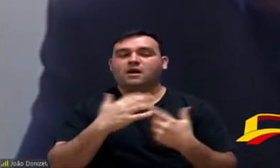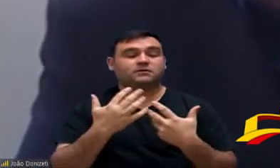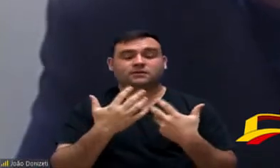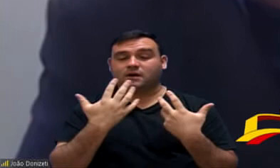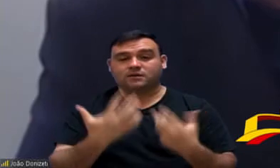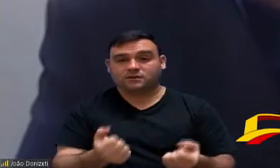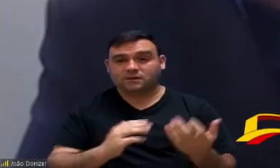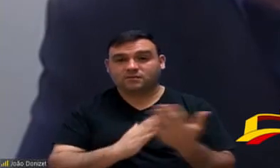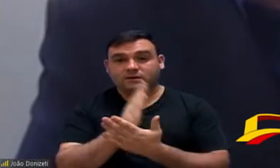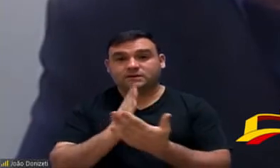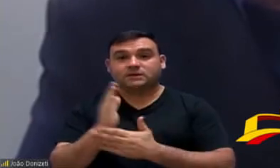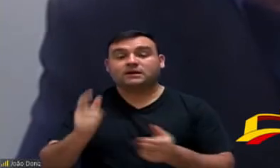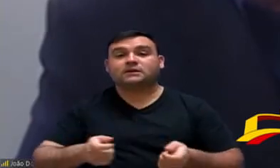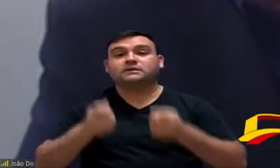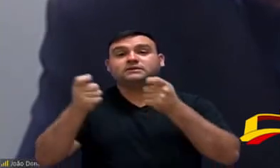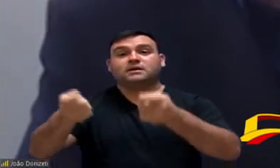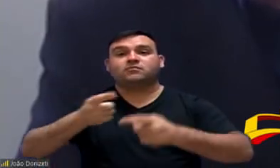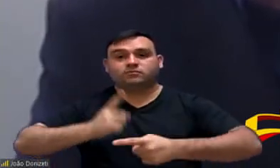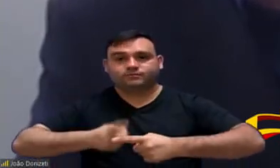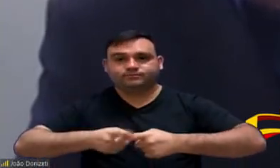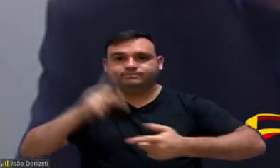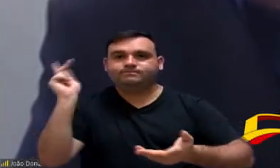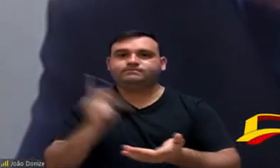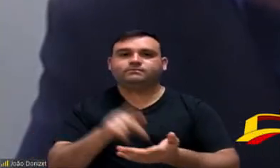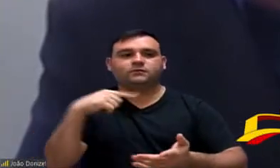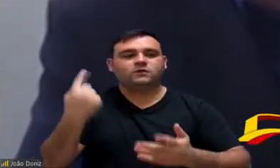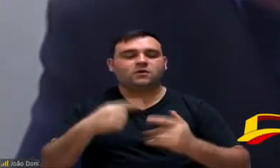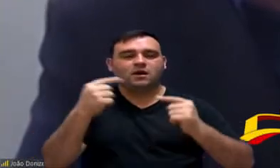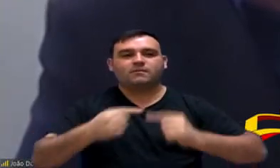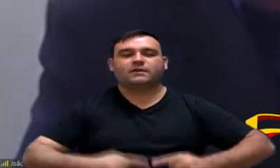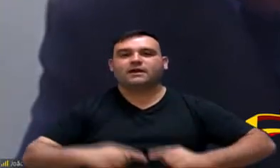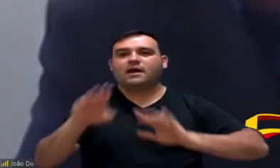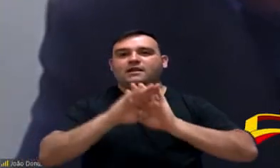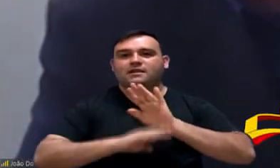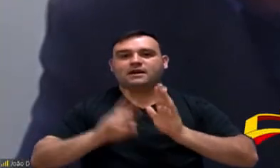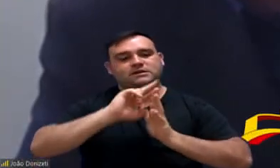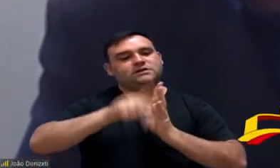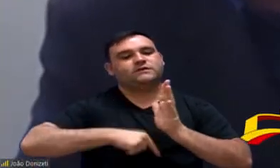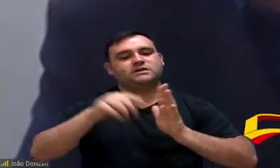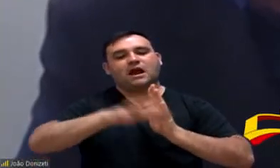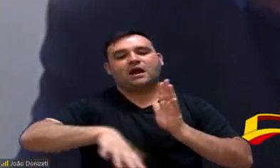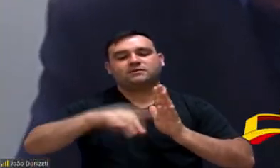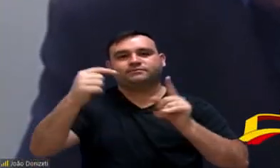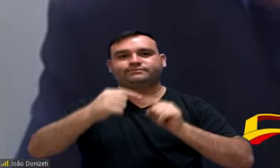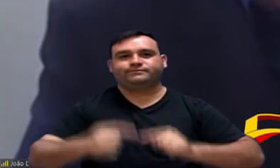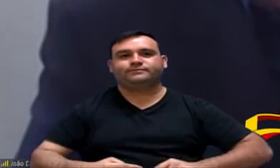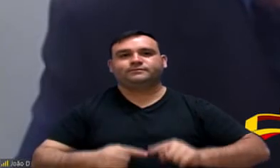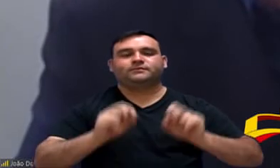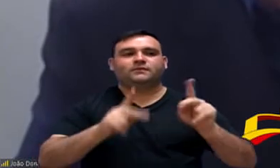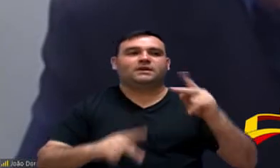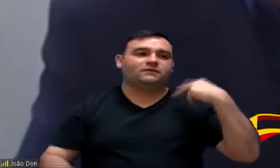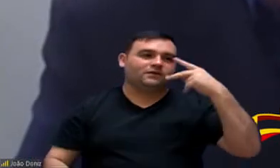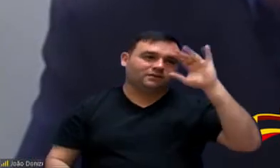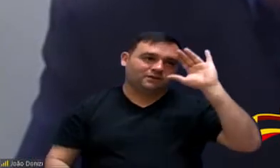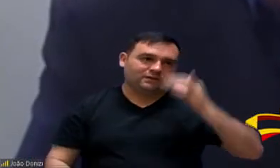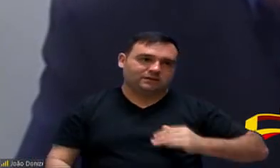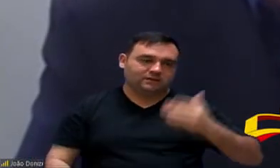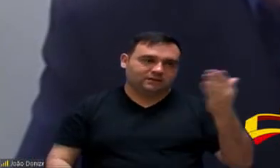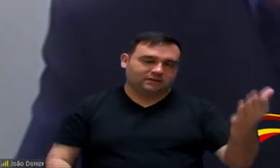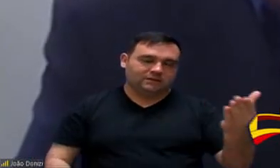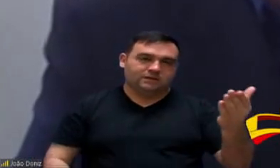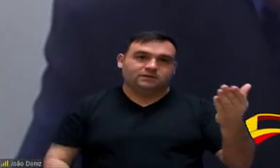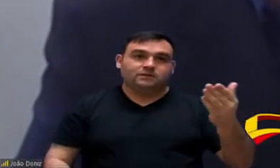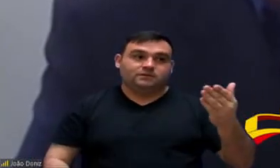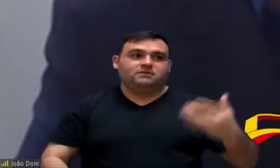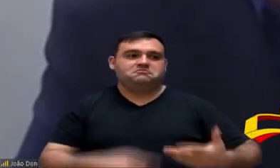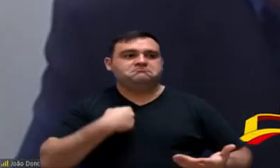aprovar e encaminhar para que realmente possamos implementar as políticas públicas ligadas a essa questão. Vereador Yara, estou